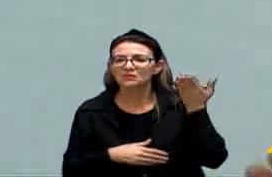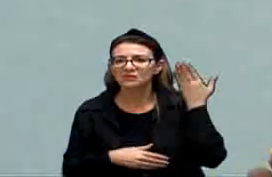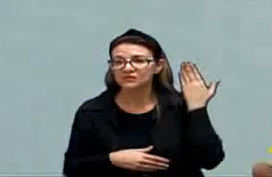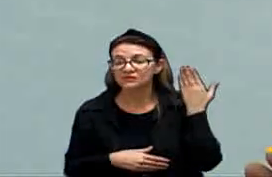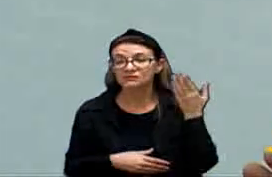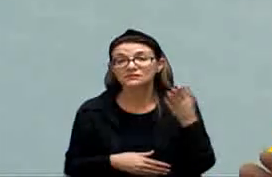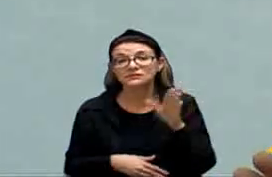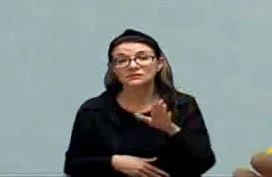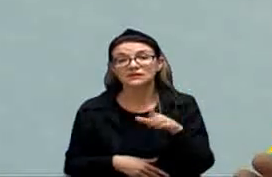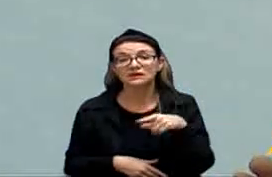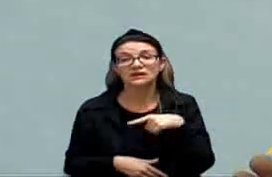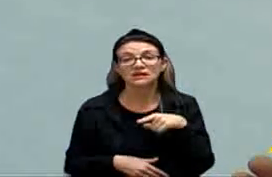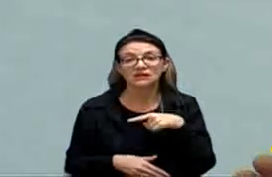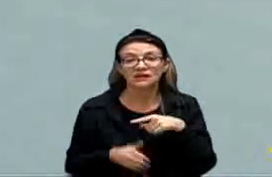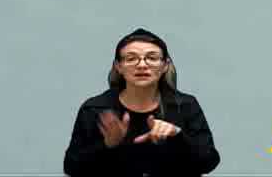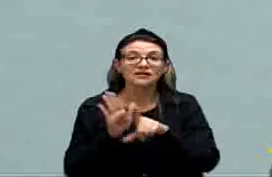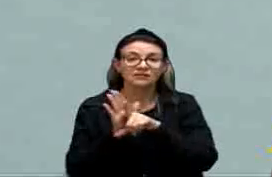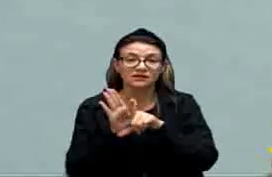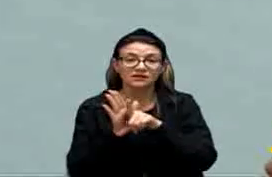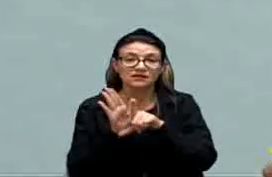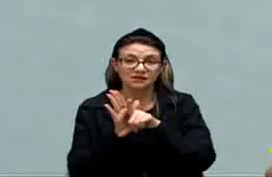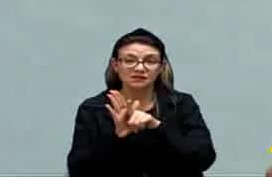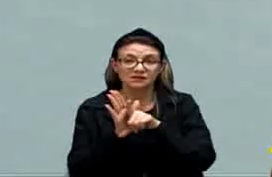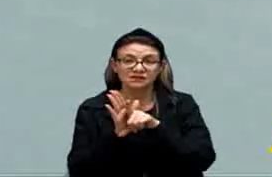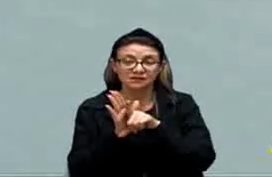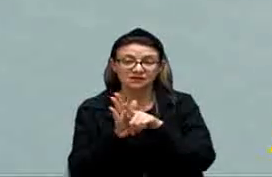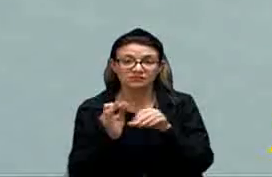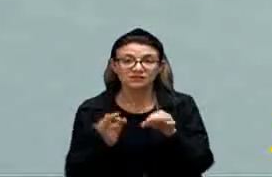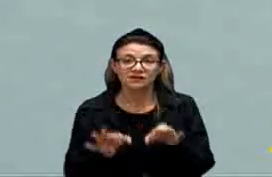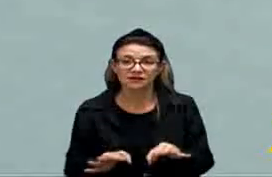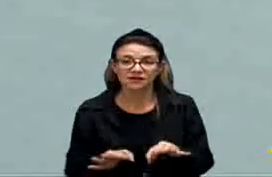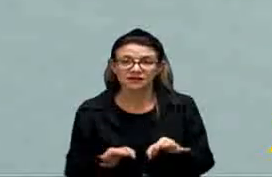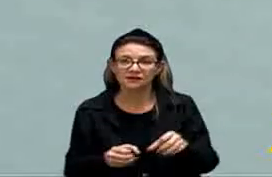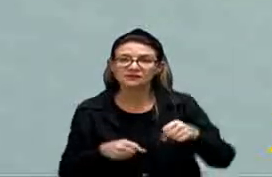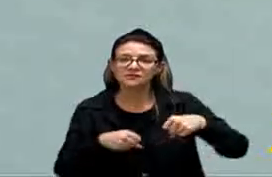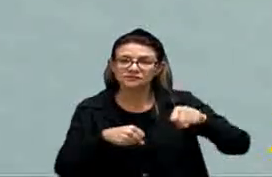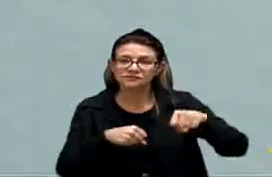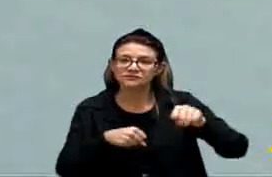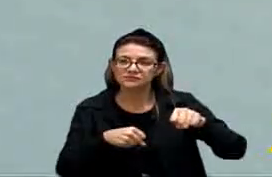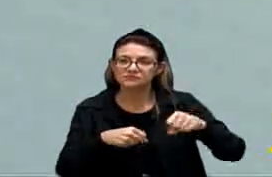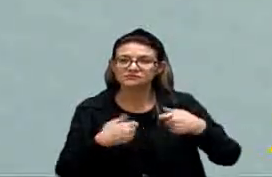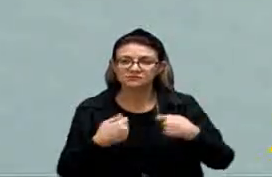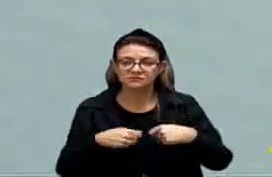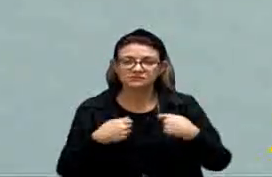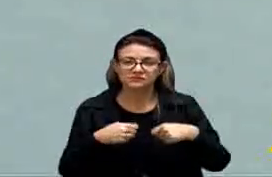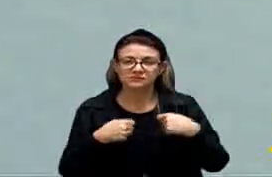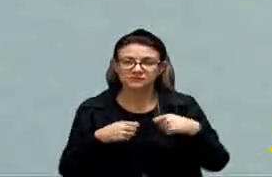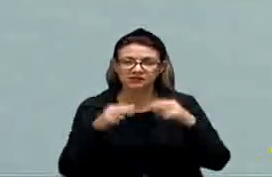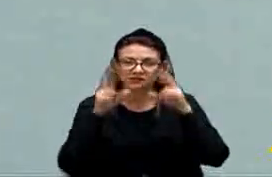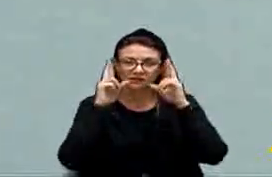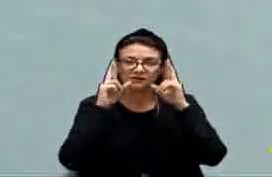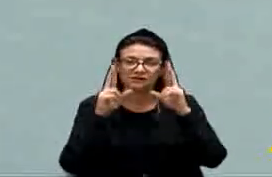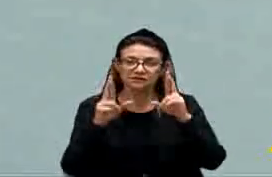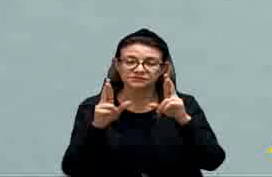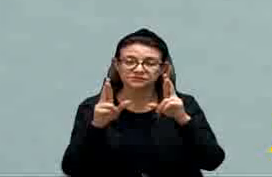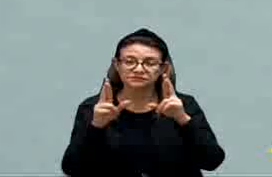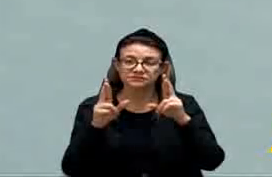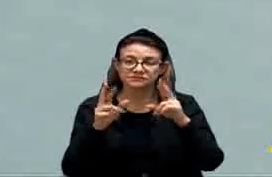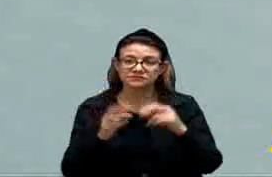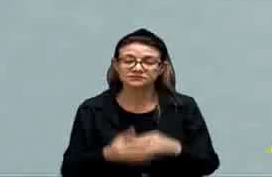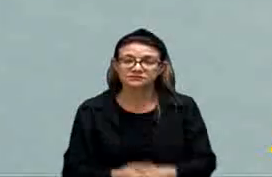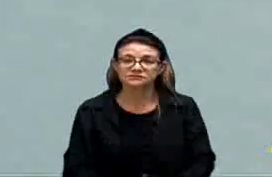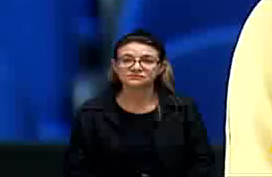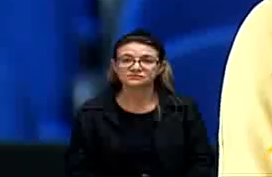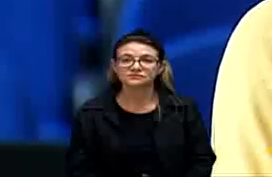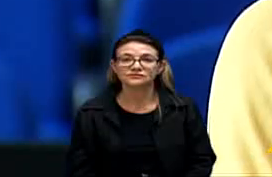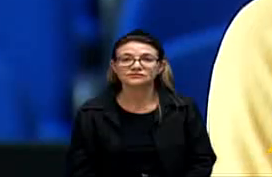específica para motociclista Eu não conhecia porque eles têm que respeitar as mesmas leis de trânsito que os outros mas hoje não se respeita mais